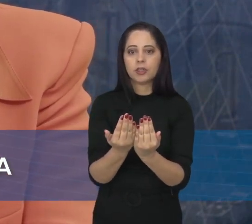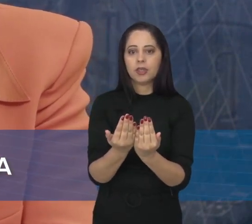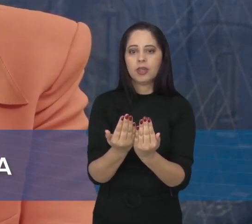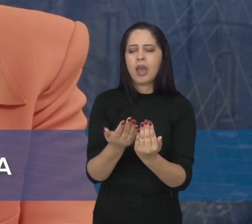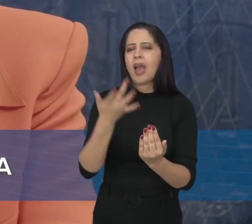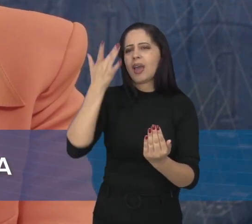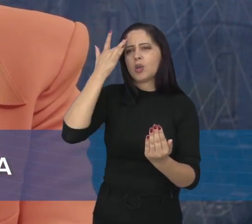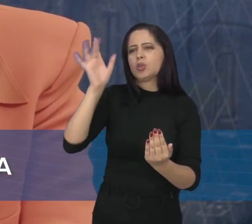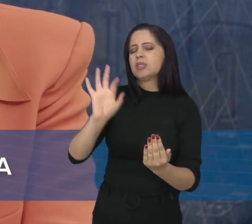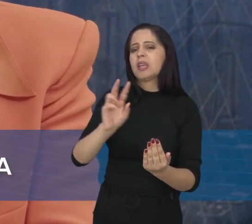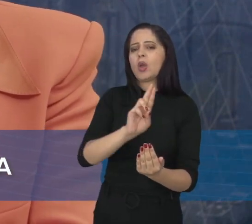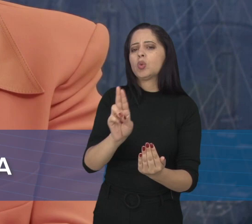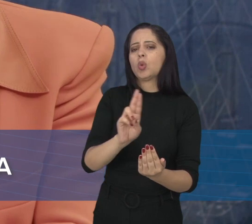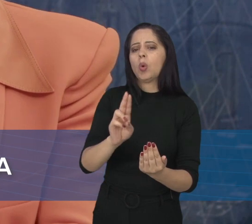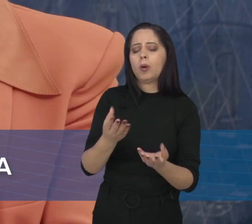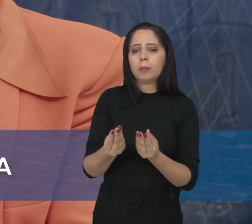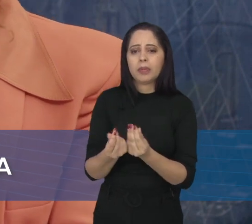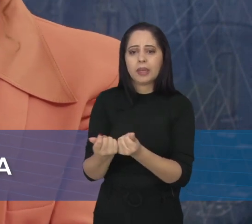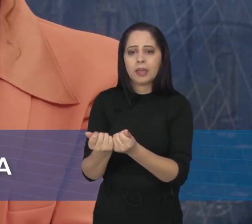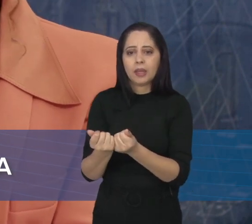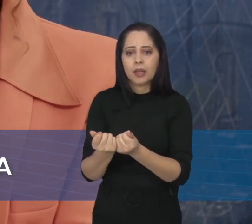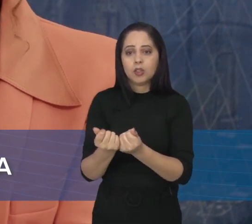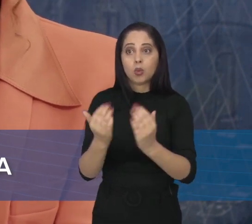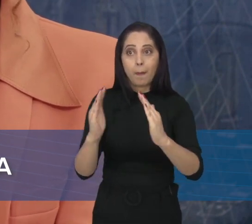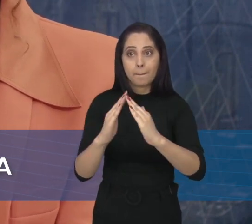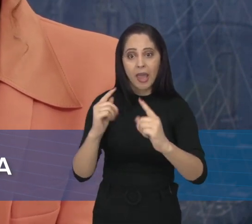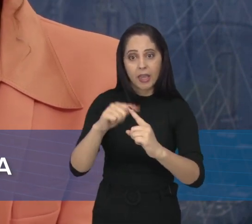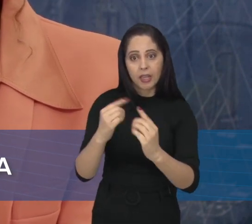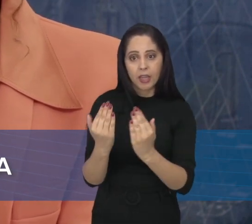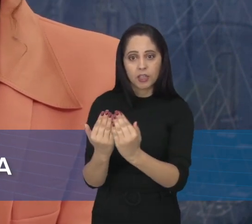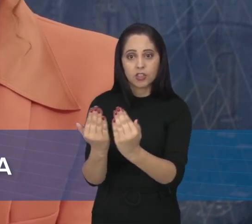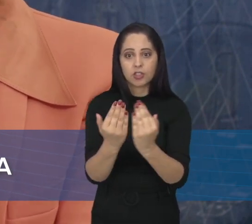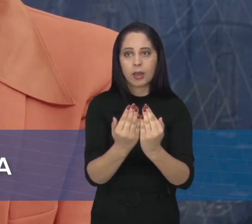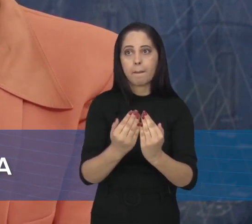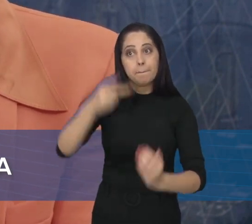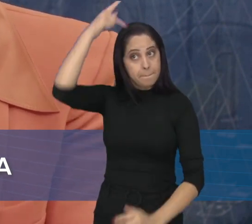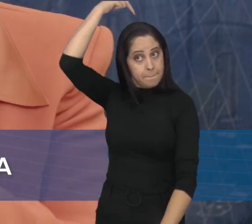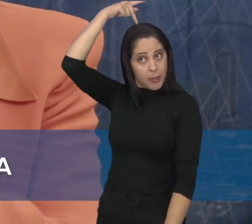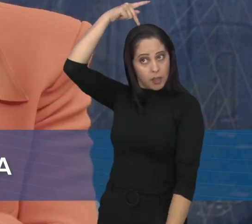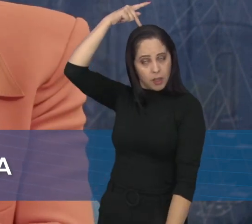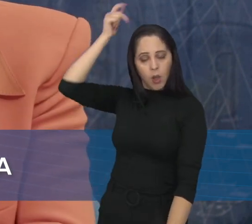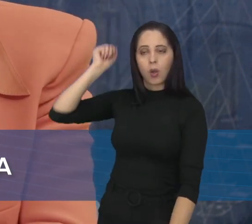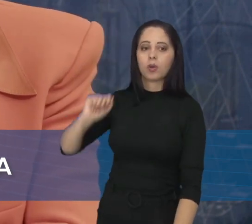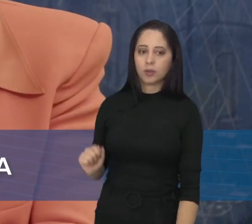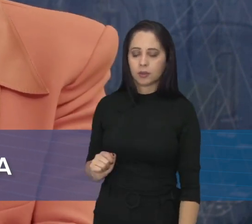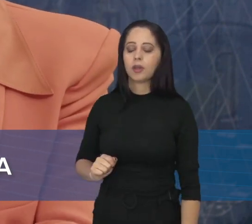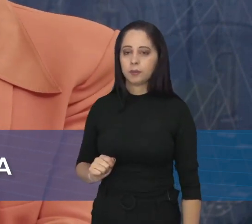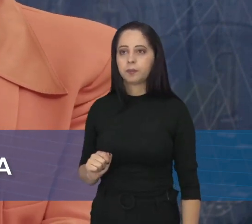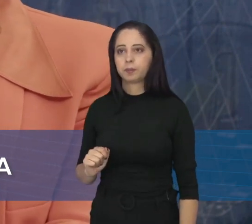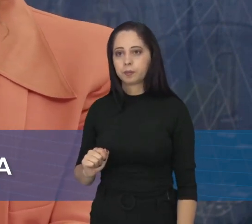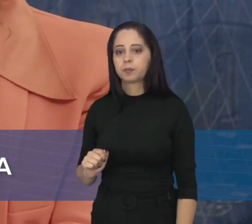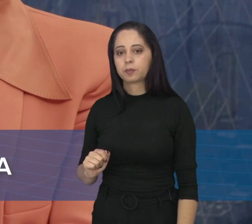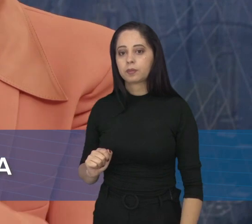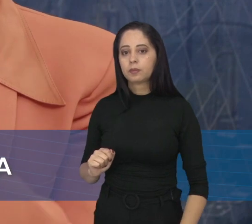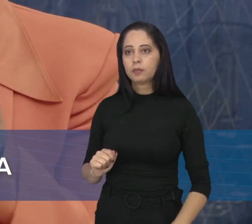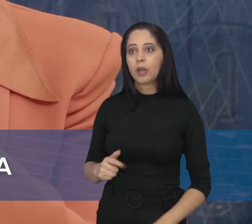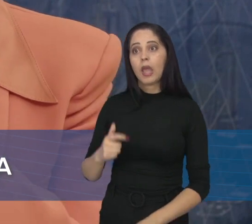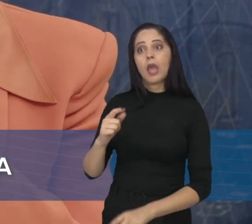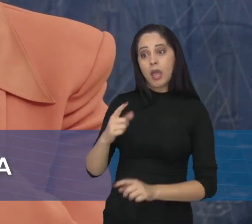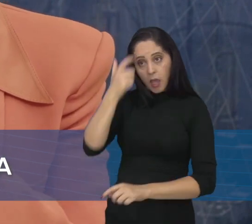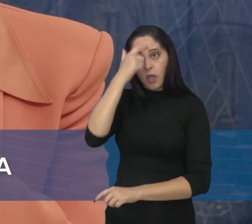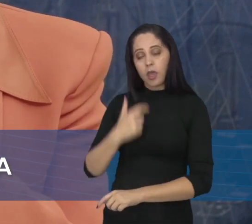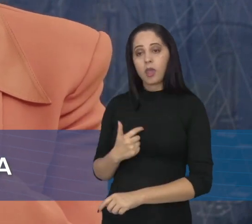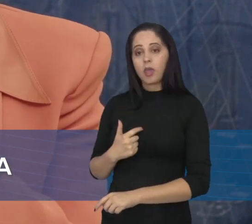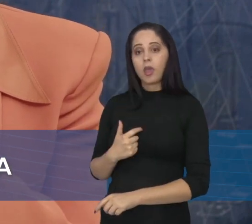nem sei como é que eu digo, assim, uma igreja evangélica, como é que eu digo isso? Pentecostal. E depois eu tenho uma